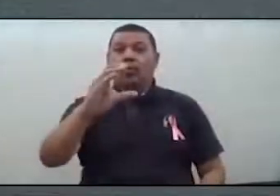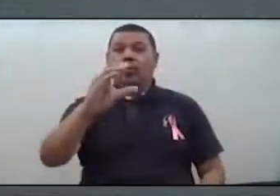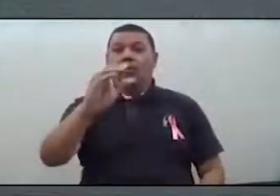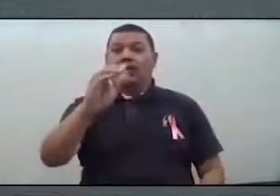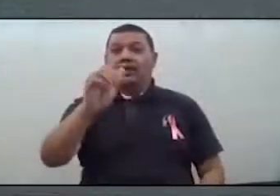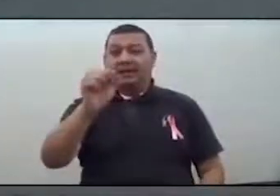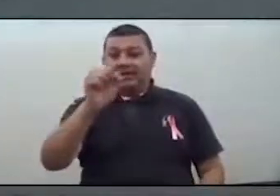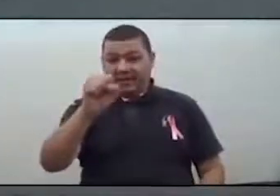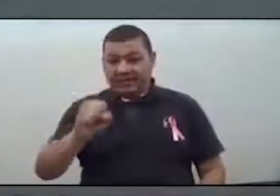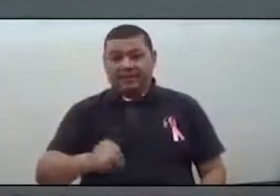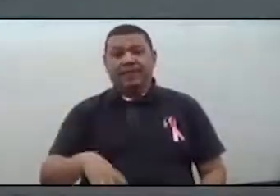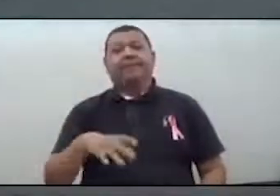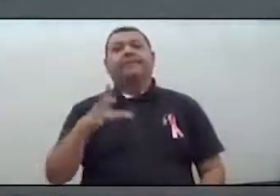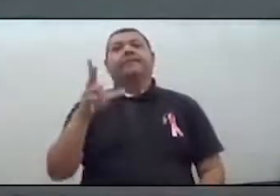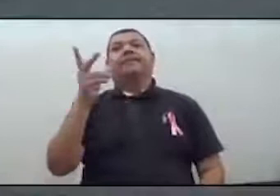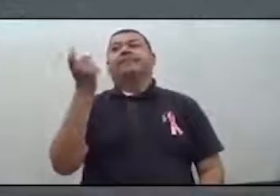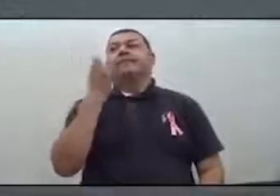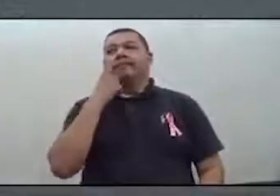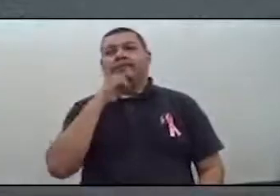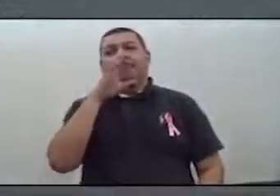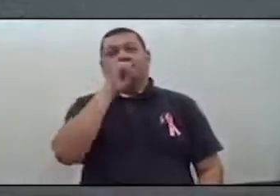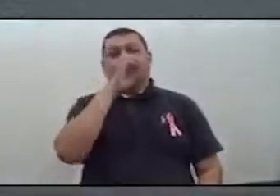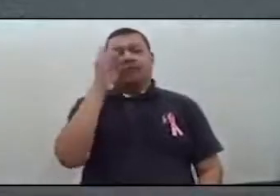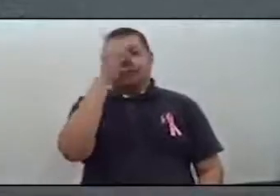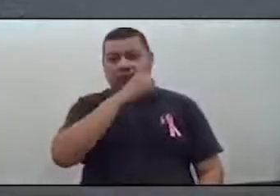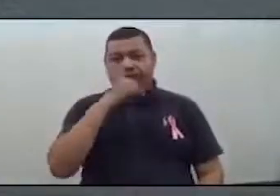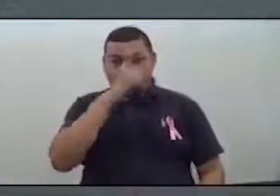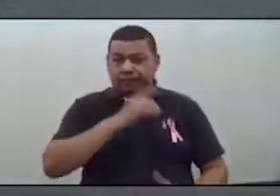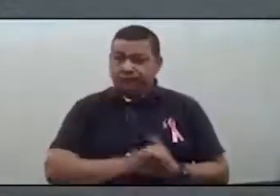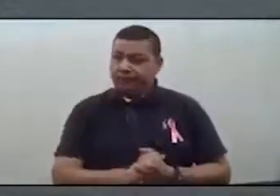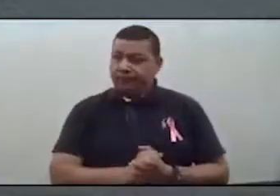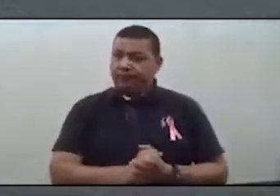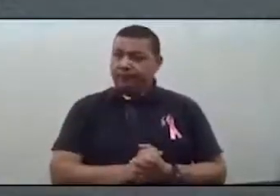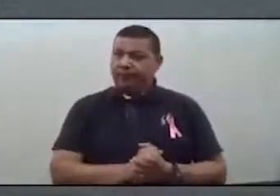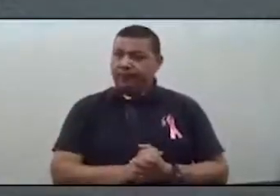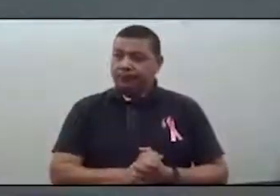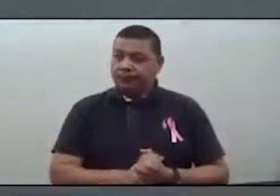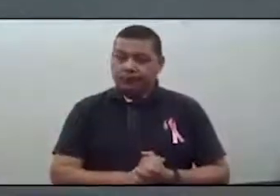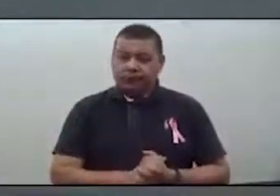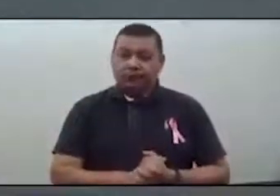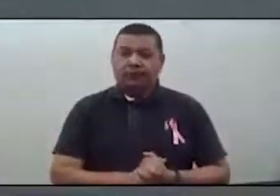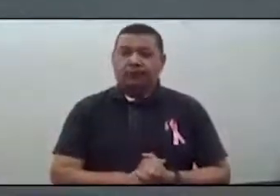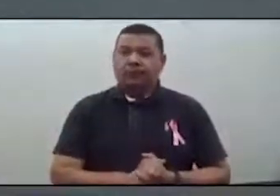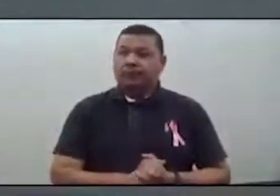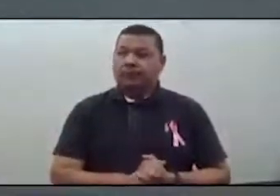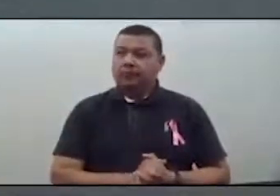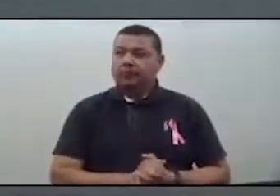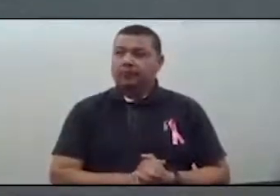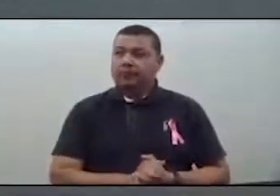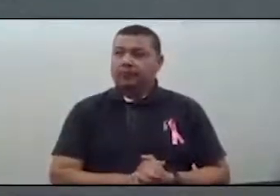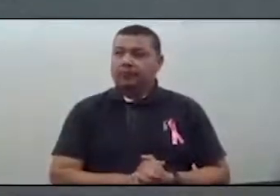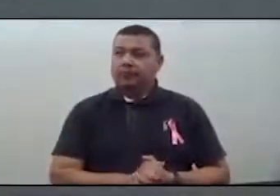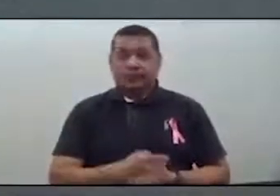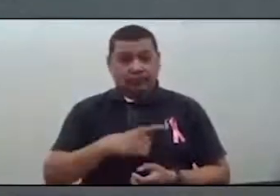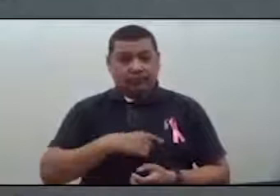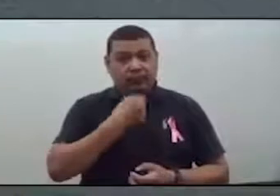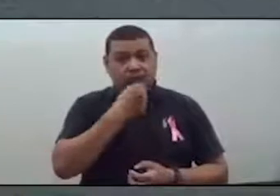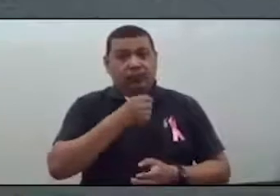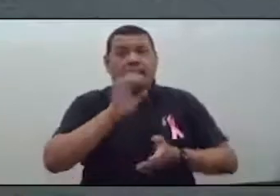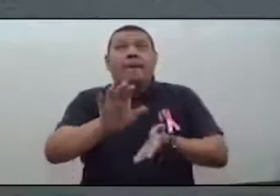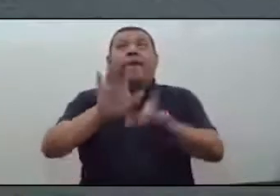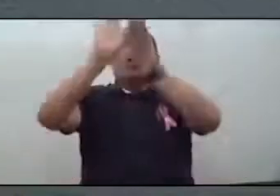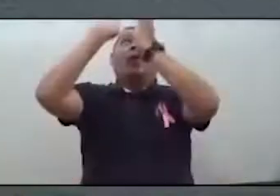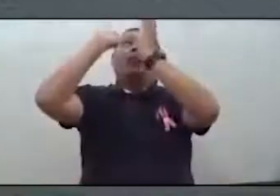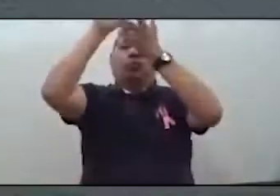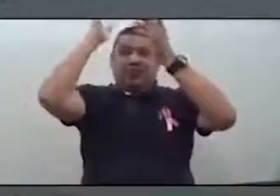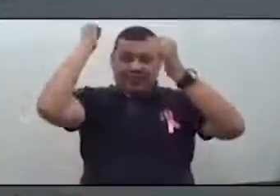sábado, domingo, depois do domingo aqui, lembrado pelo vereador Romeu, que eles apitaram o basquete, ele e o